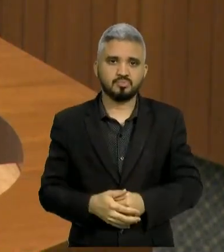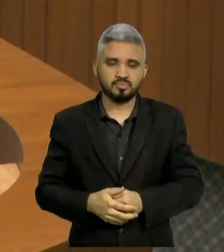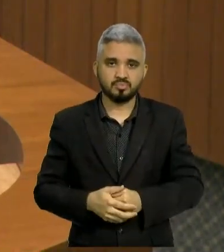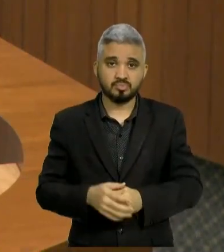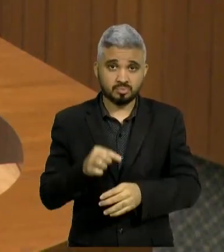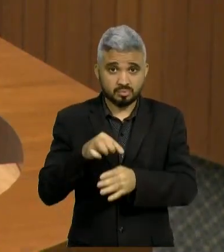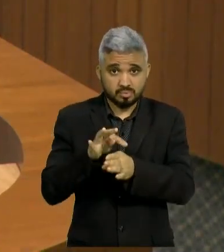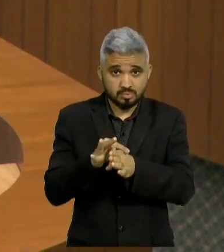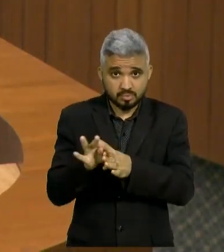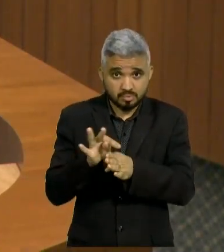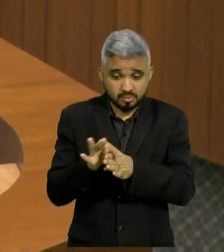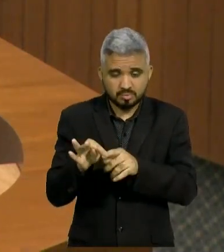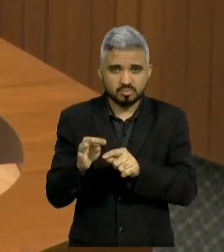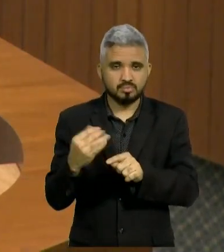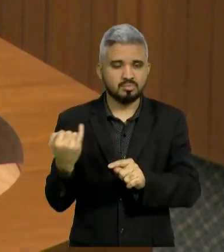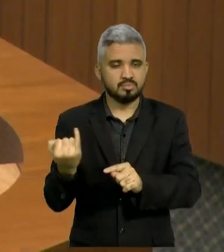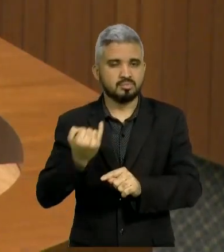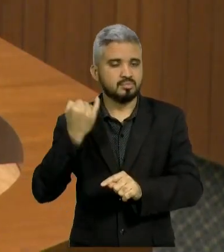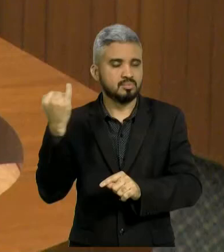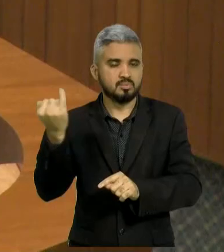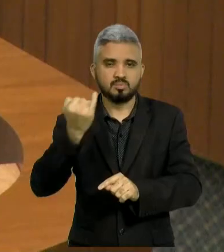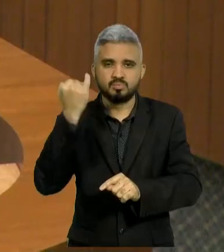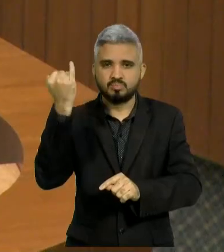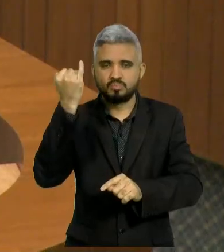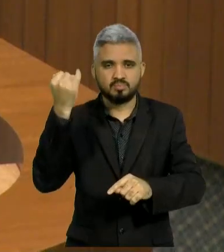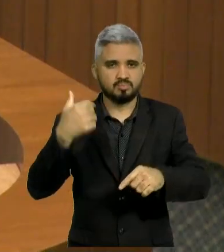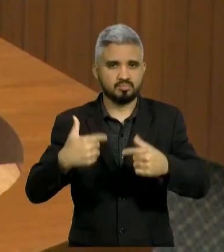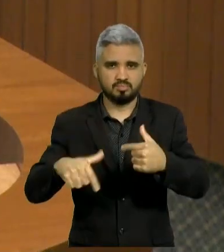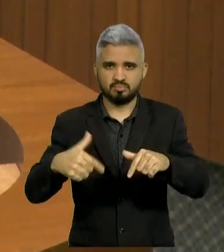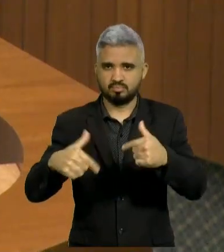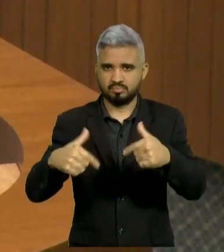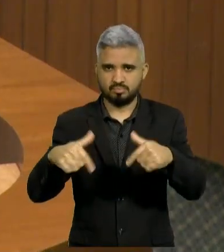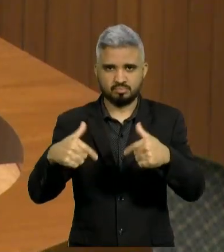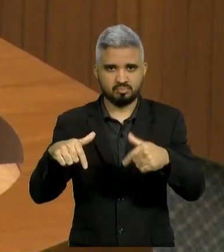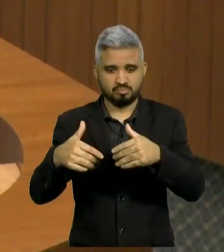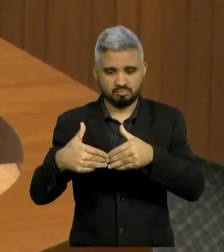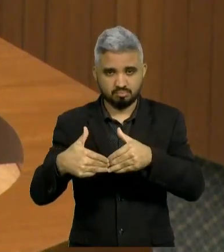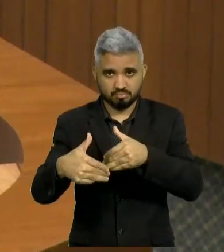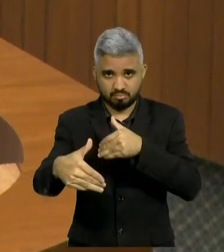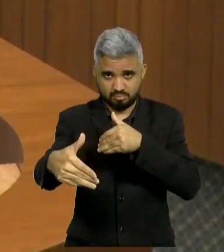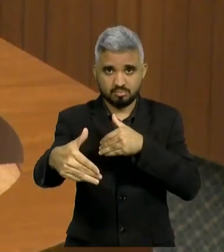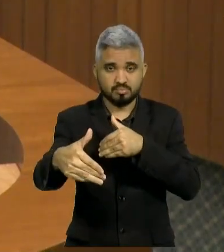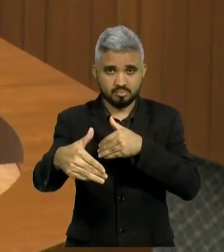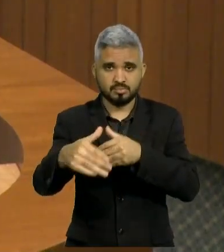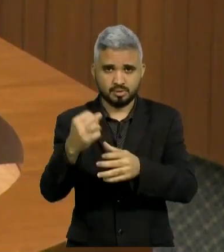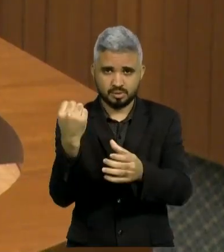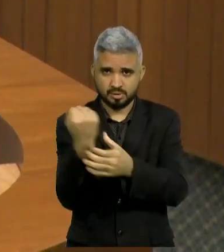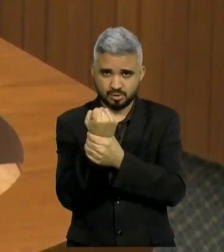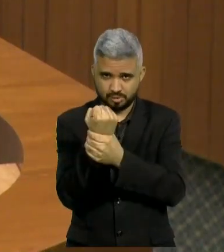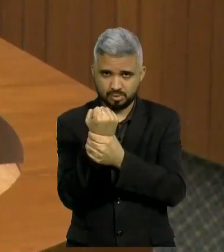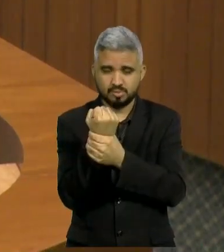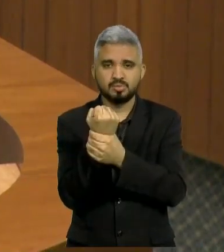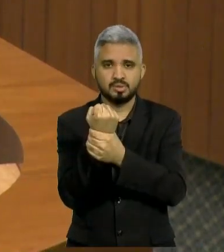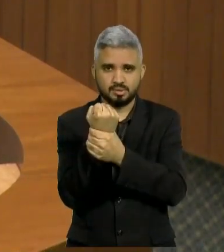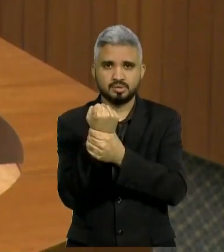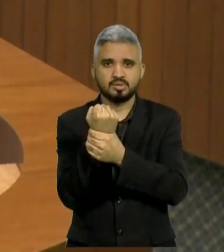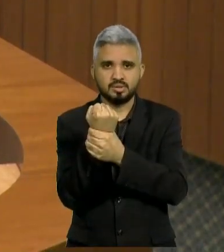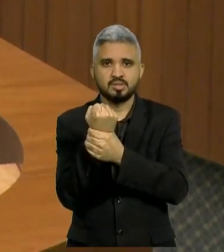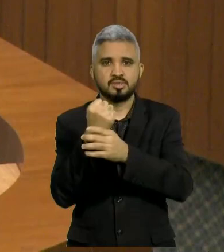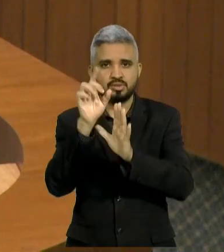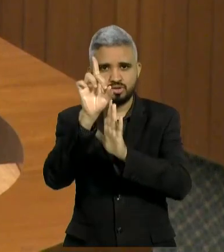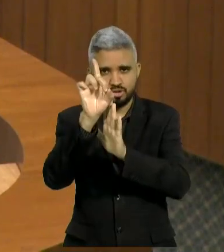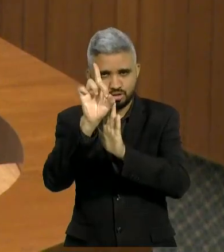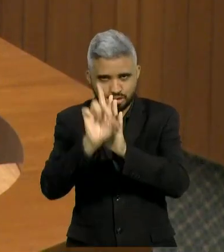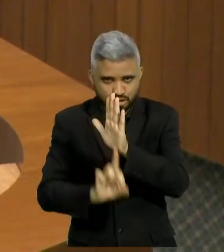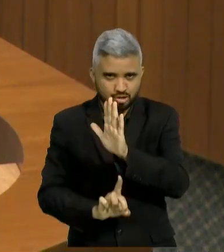é a importância desse trabalho que eles vão desempenhar na garantia da segurança e dos